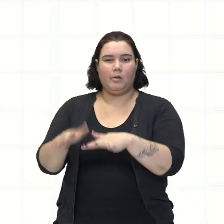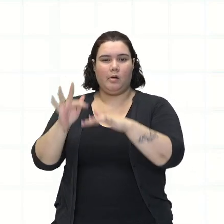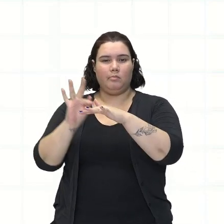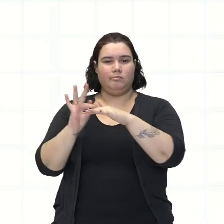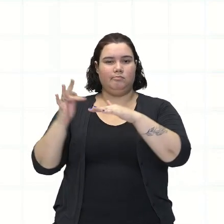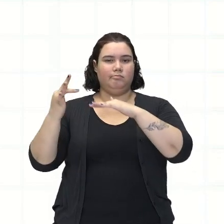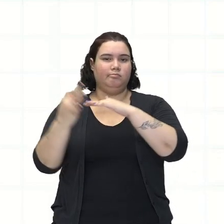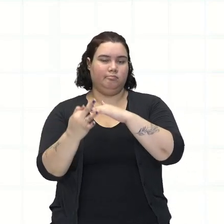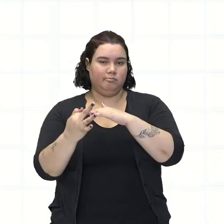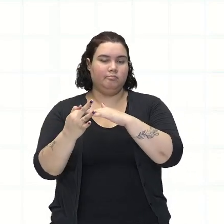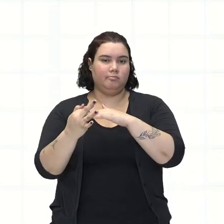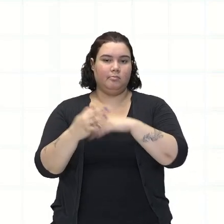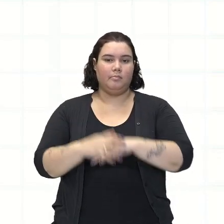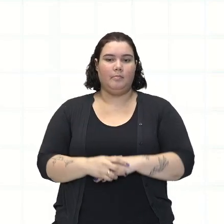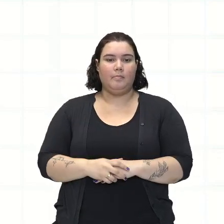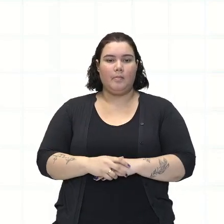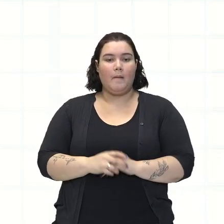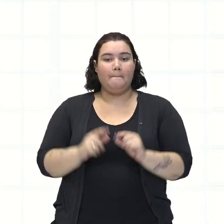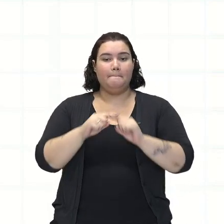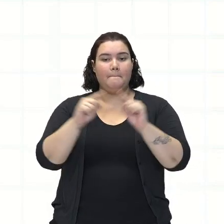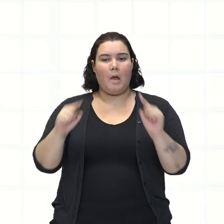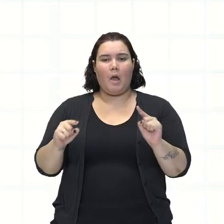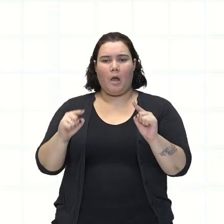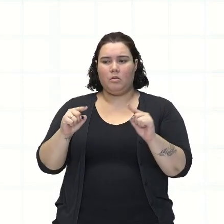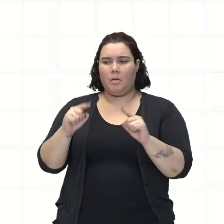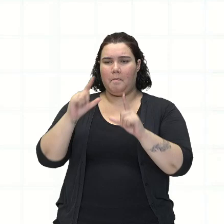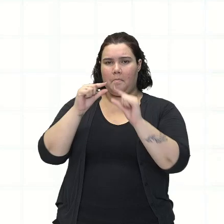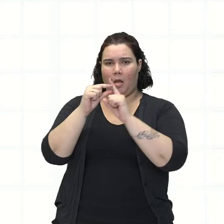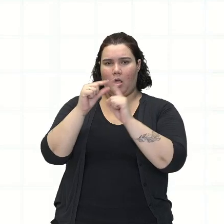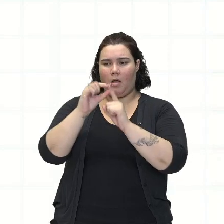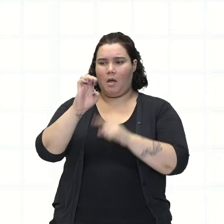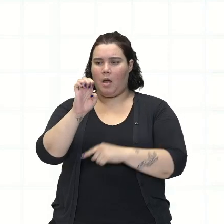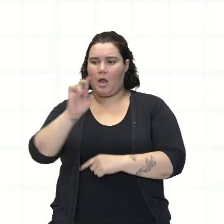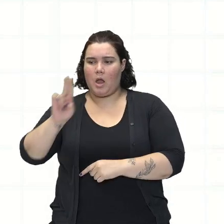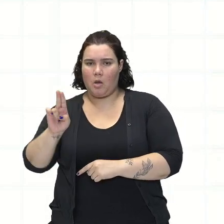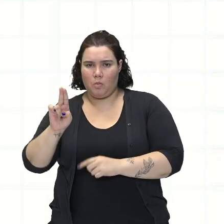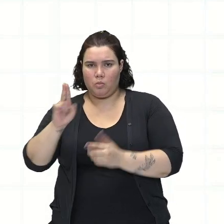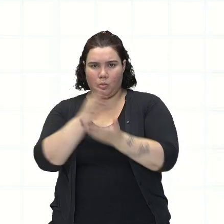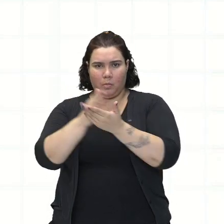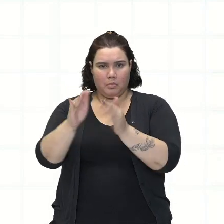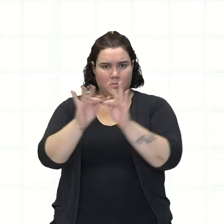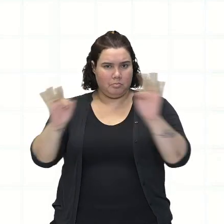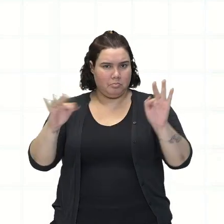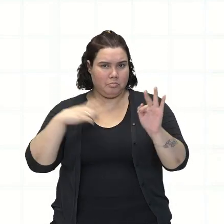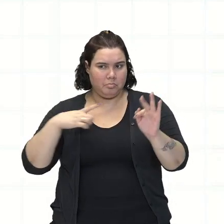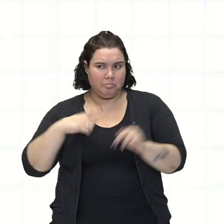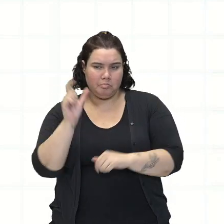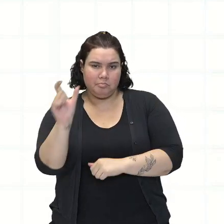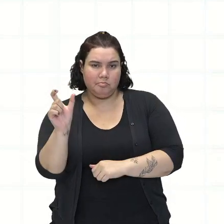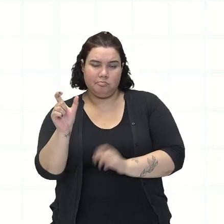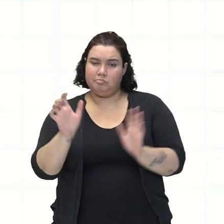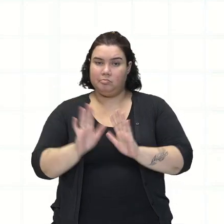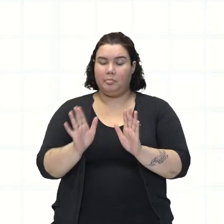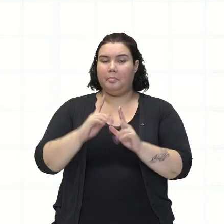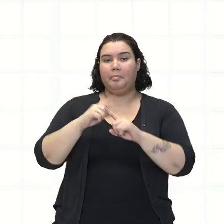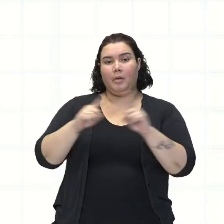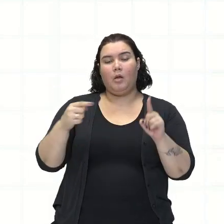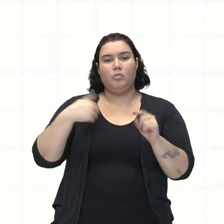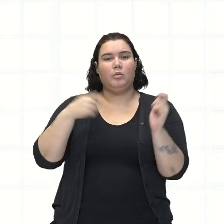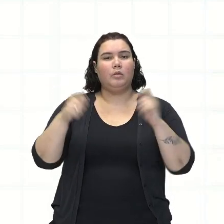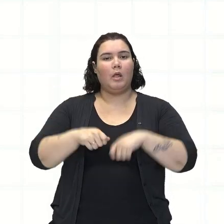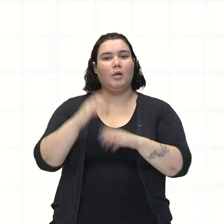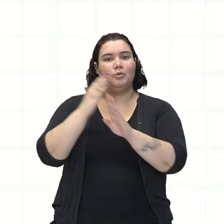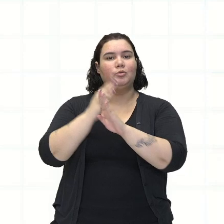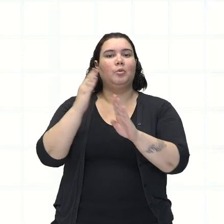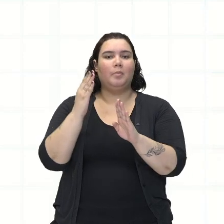Eu larguei. Mas eu está escrito? Não, não está escrito. Mas eu consigo reconhecer. E se eu consigo